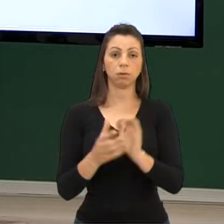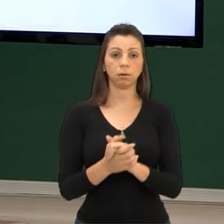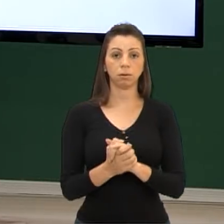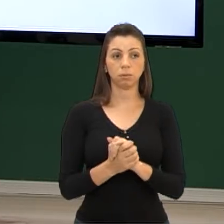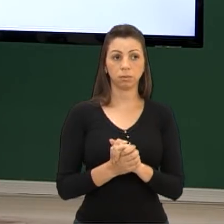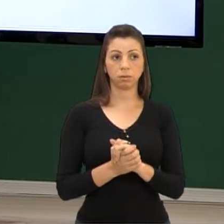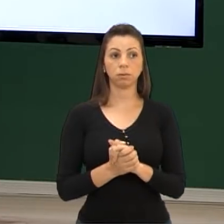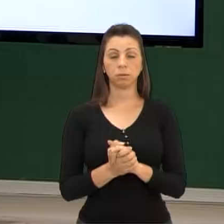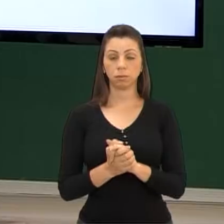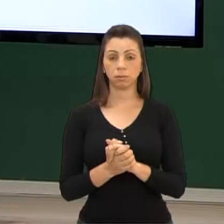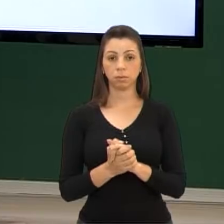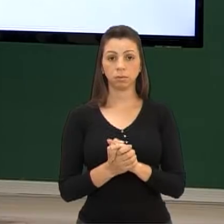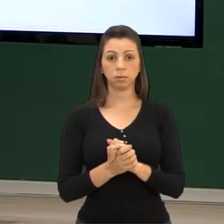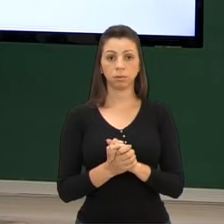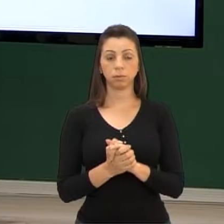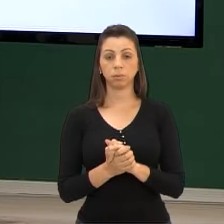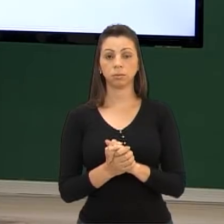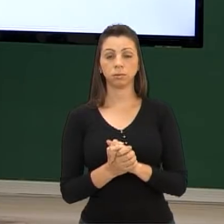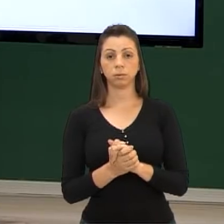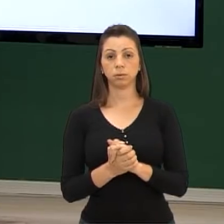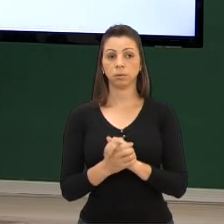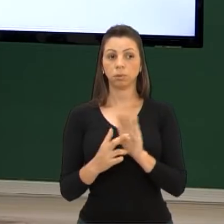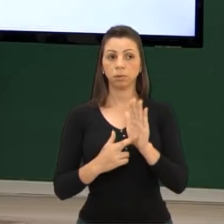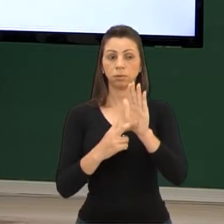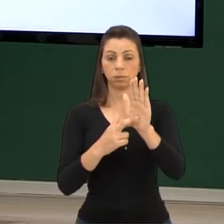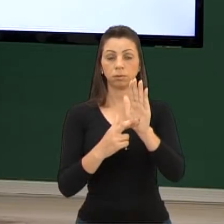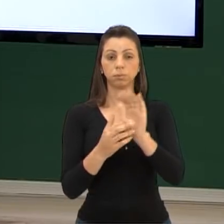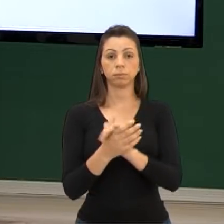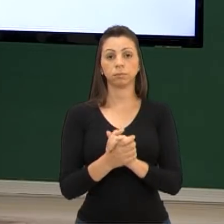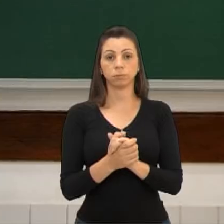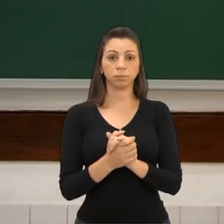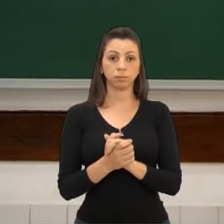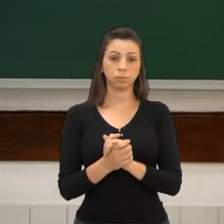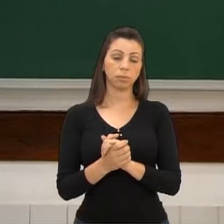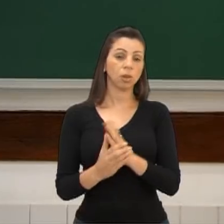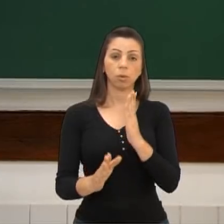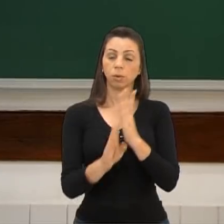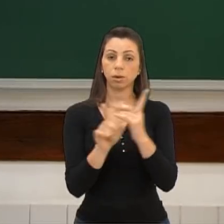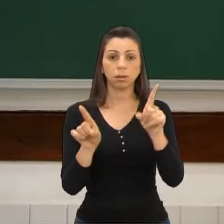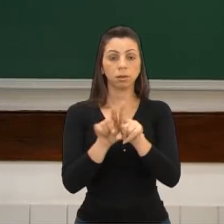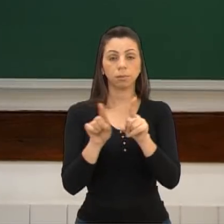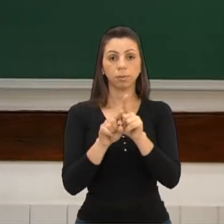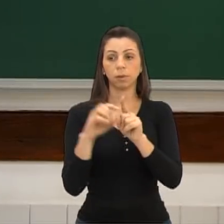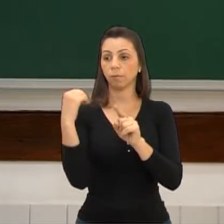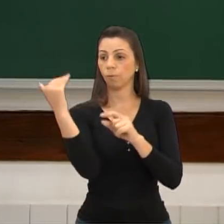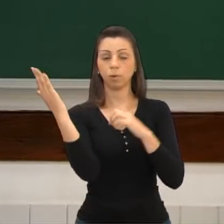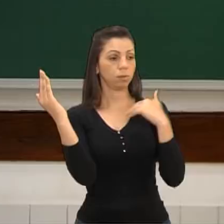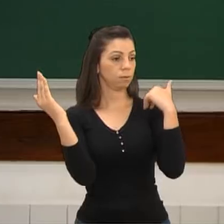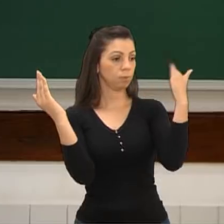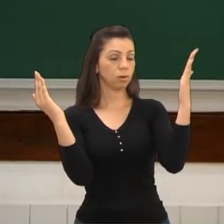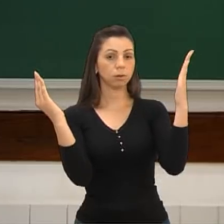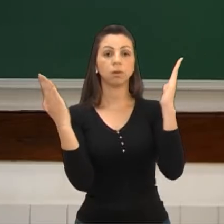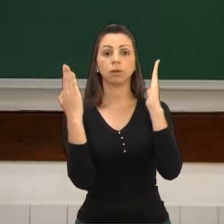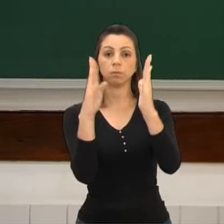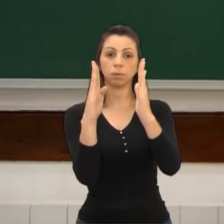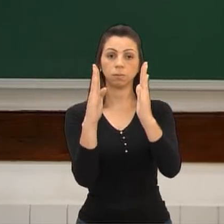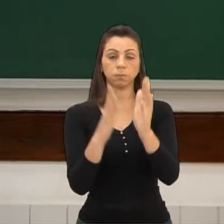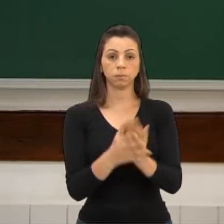aqui, você tem os extremos e você tem os meios. E aqui você também vai encontrar os extremos e os meios.